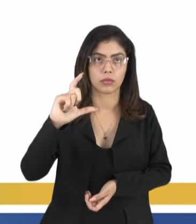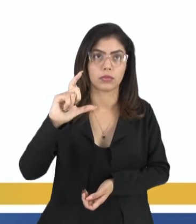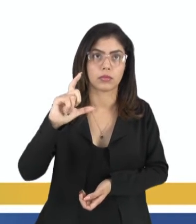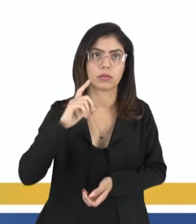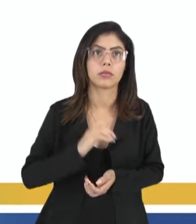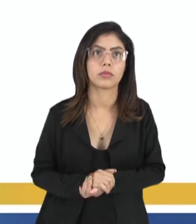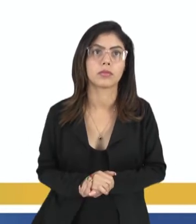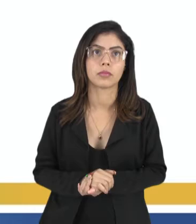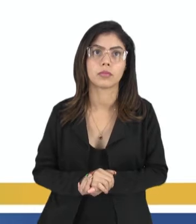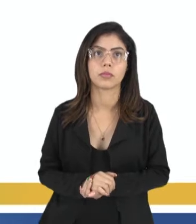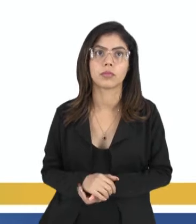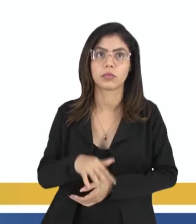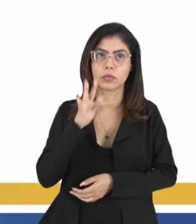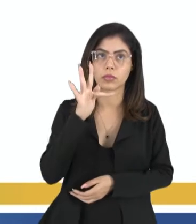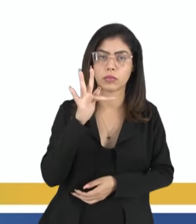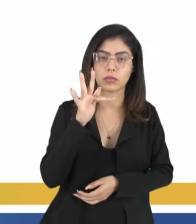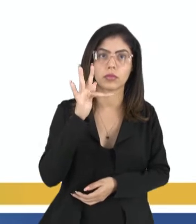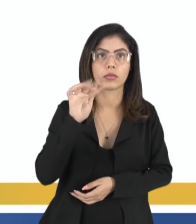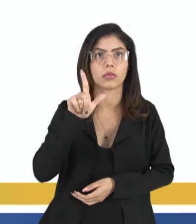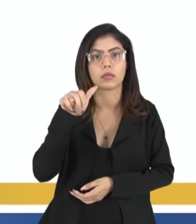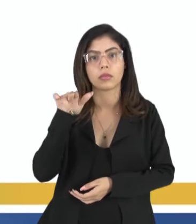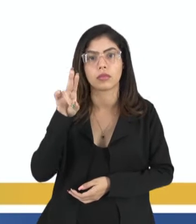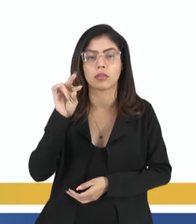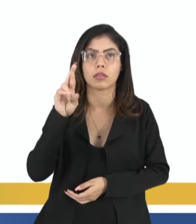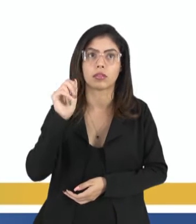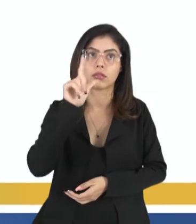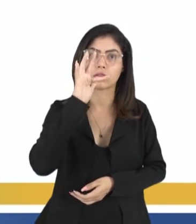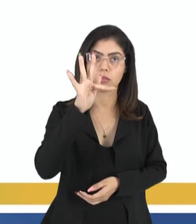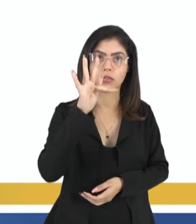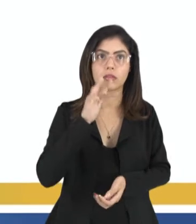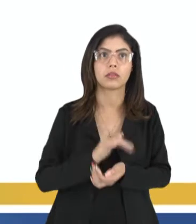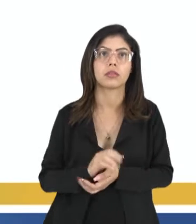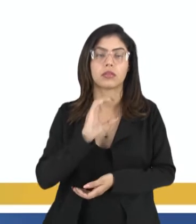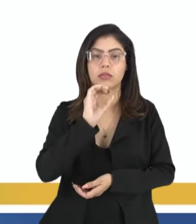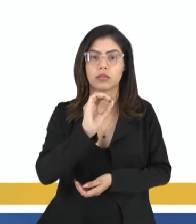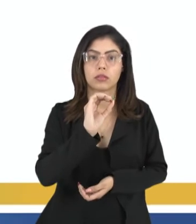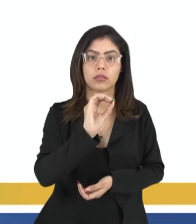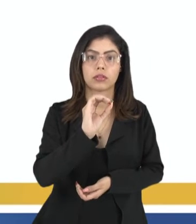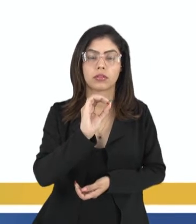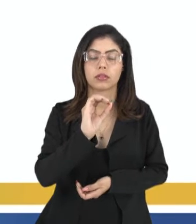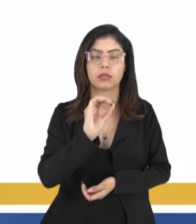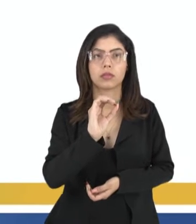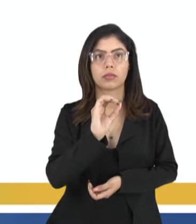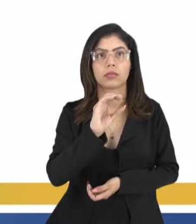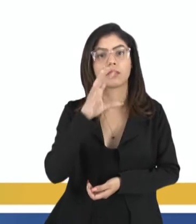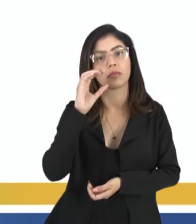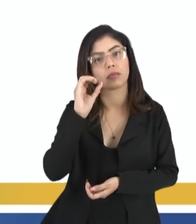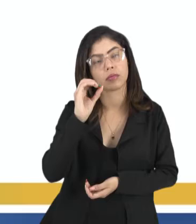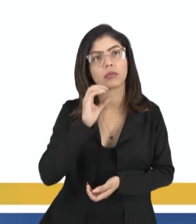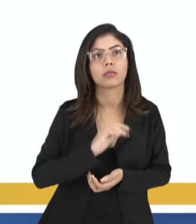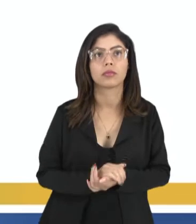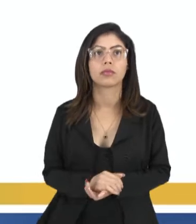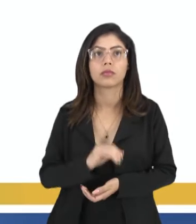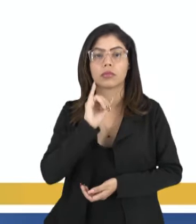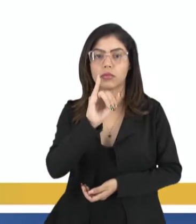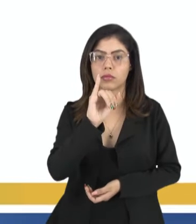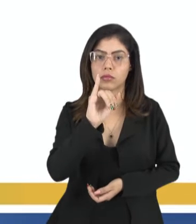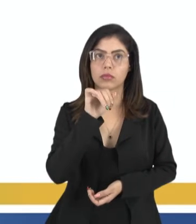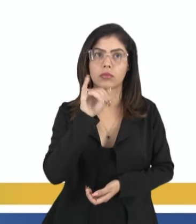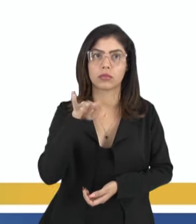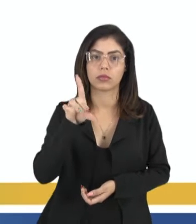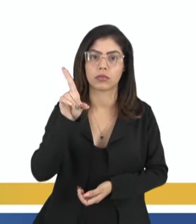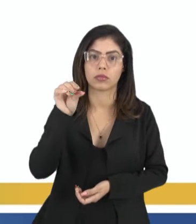H maiúsculo, o flúor, representado pelo F, o oxigênio, representado pelo O, e o